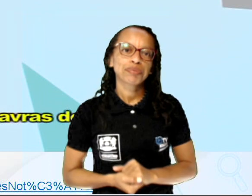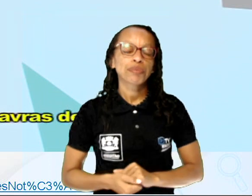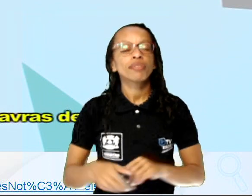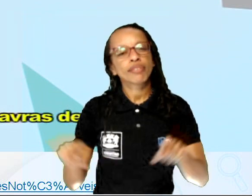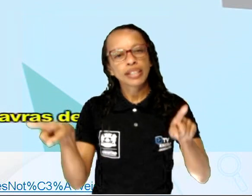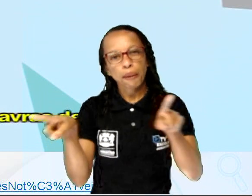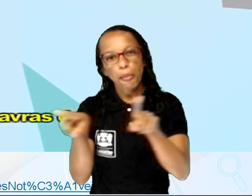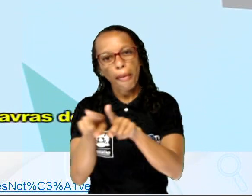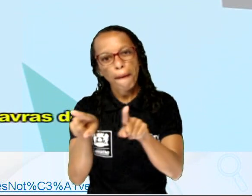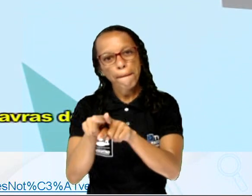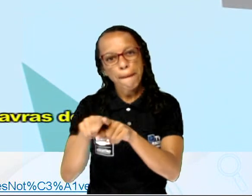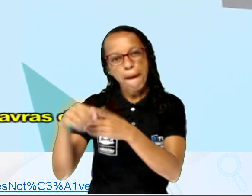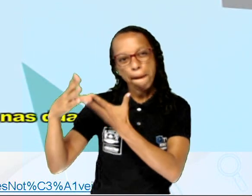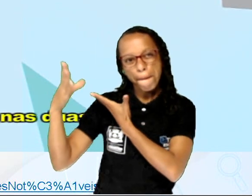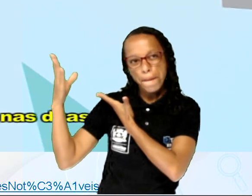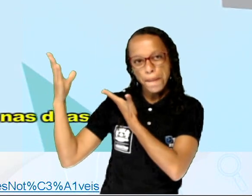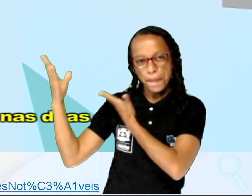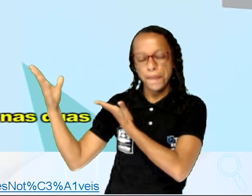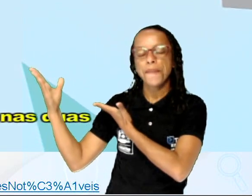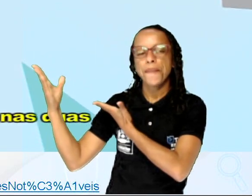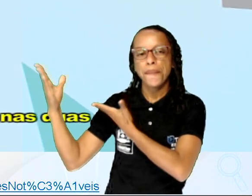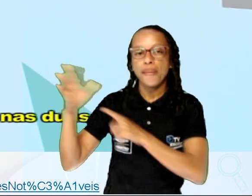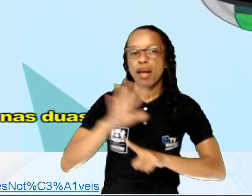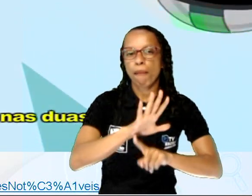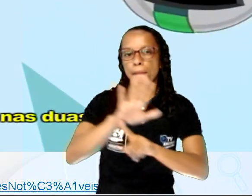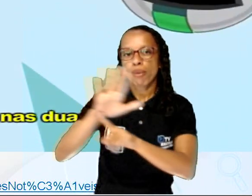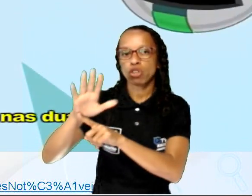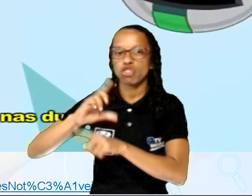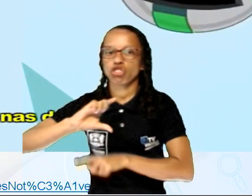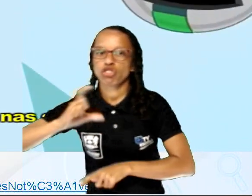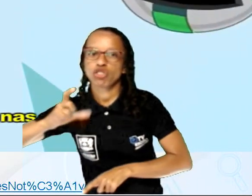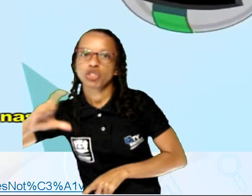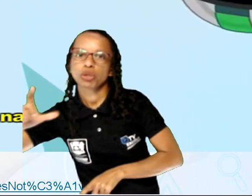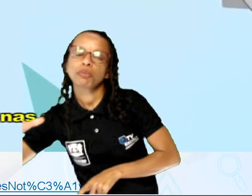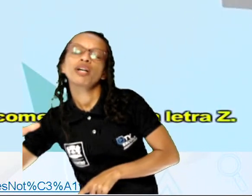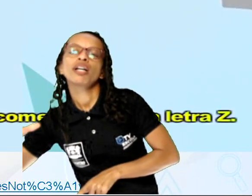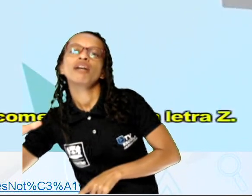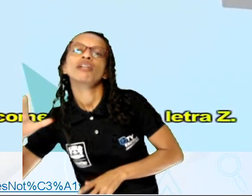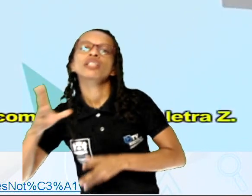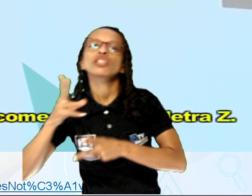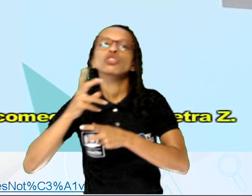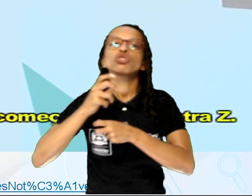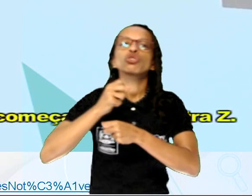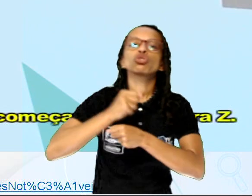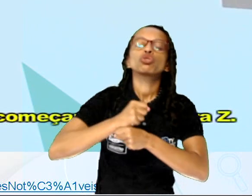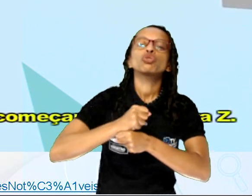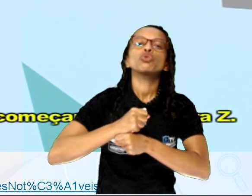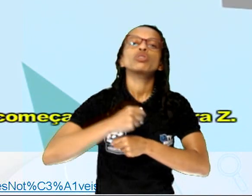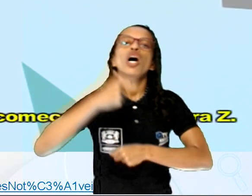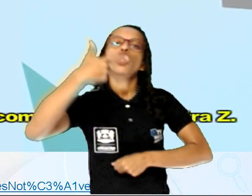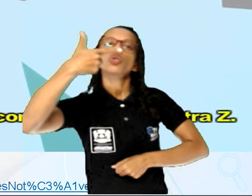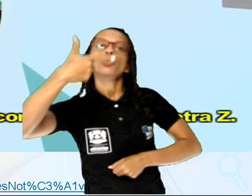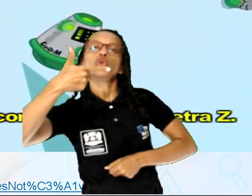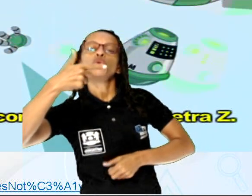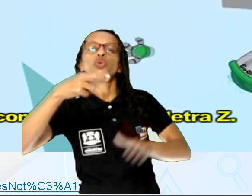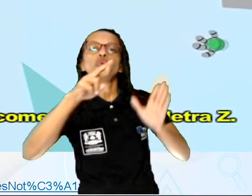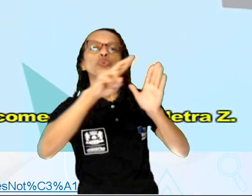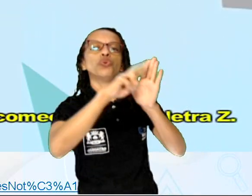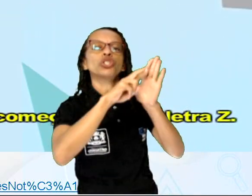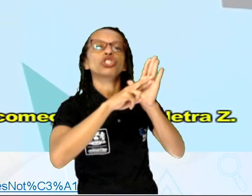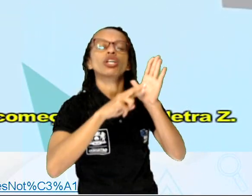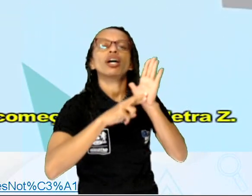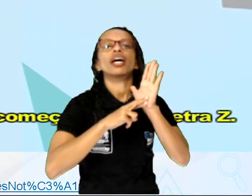tio aparecendo nas palavras derivadas de outras que estão encaixadas nas 2 regrinhas anteriores aí, que